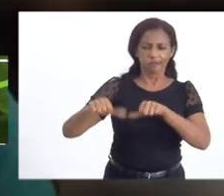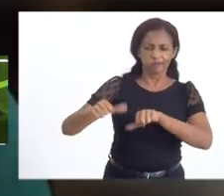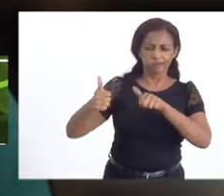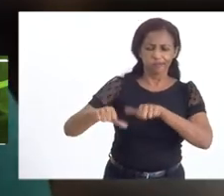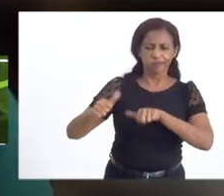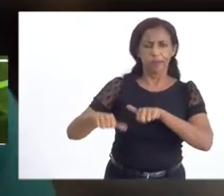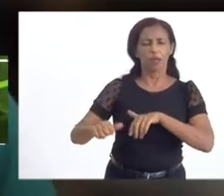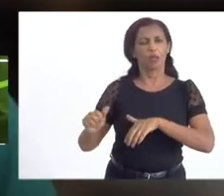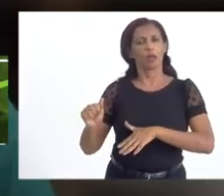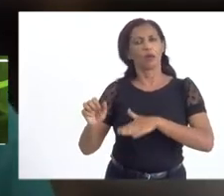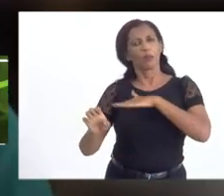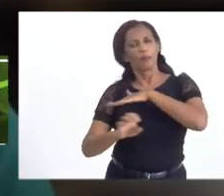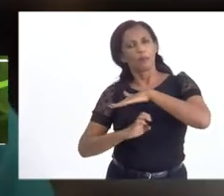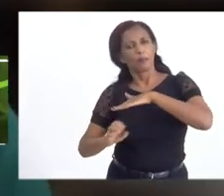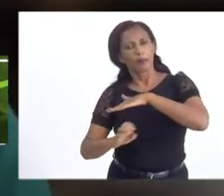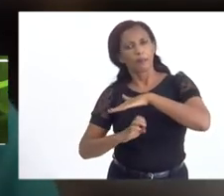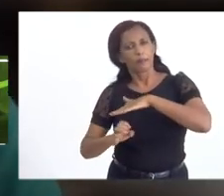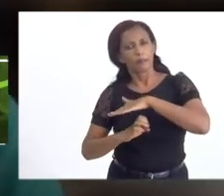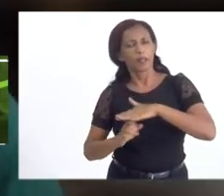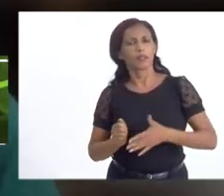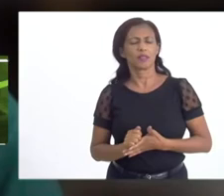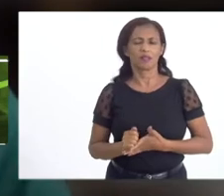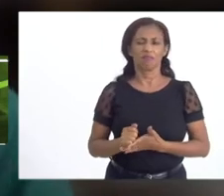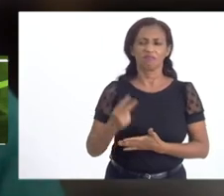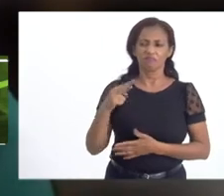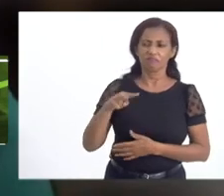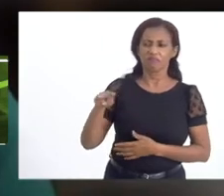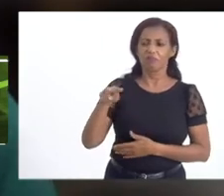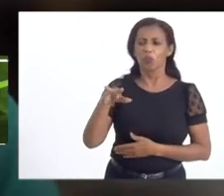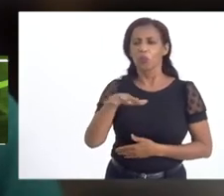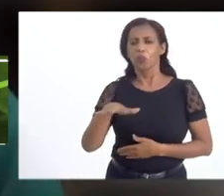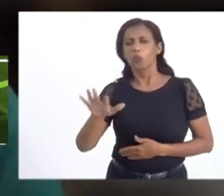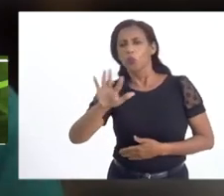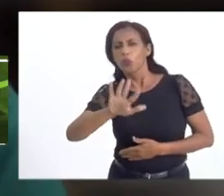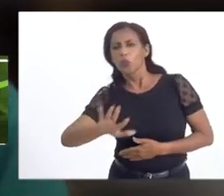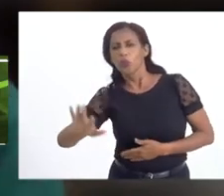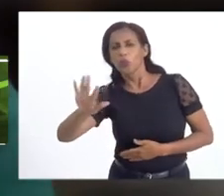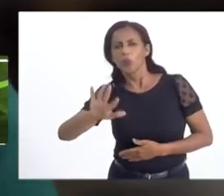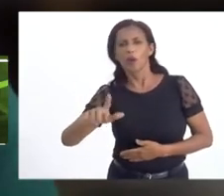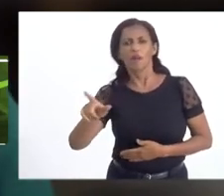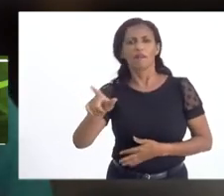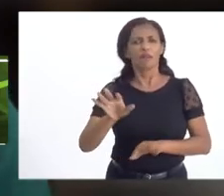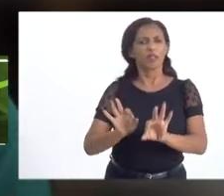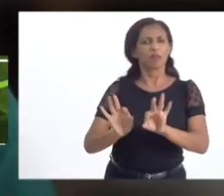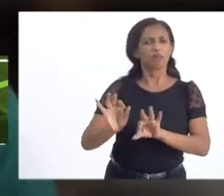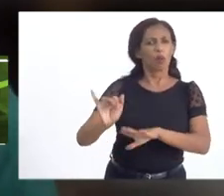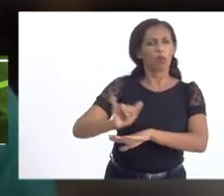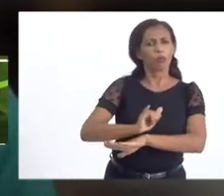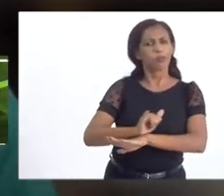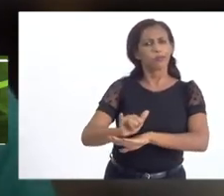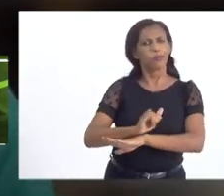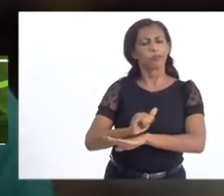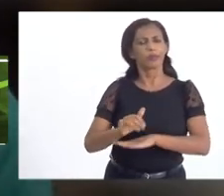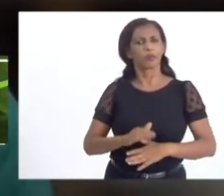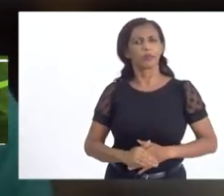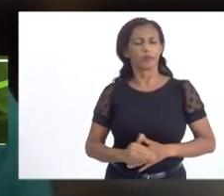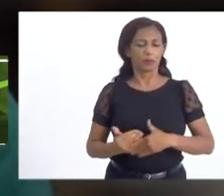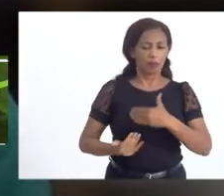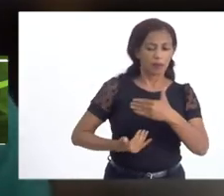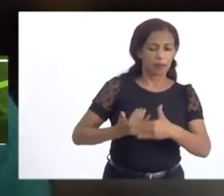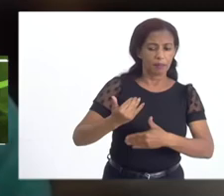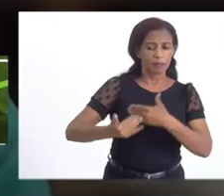dizer, uma empresa analisou o ambiente, o cenário, fez um plano de negócios. Então, à medida que